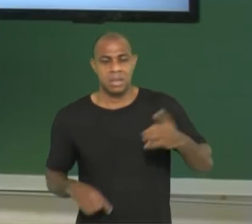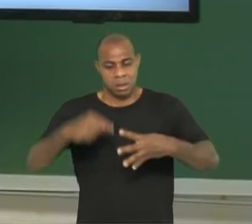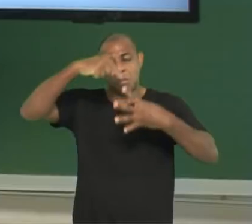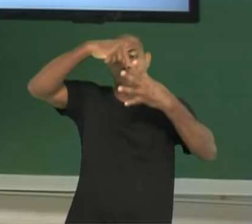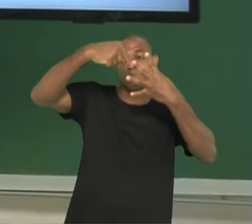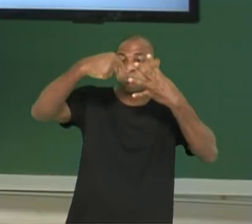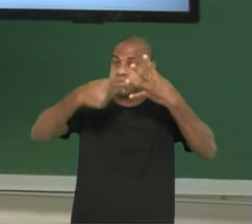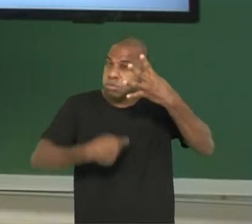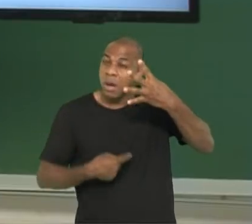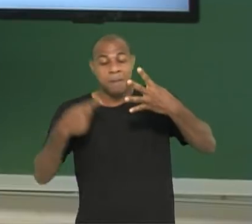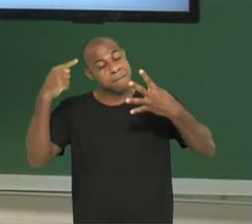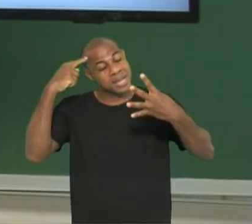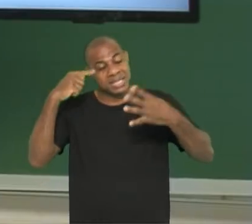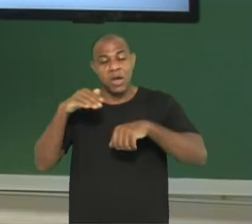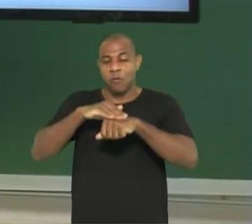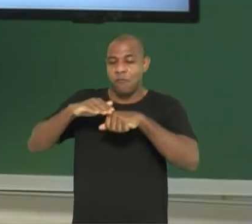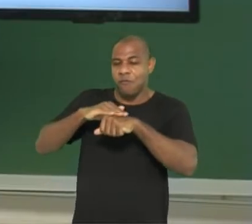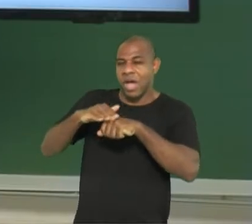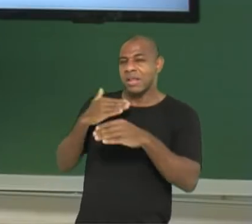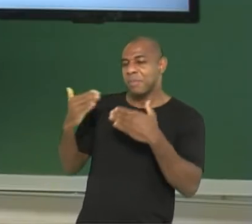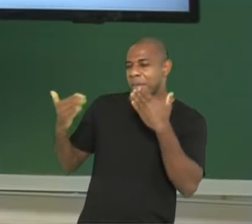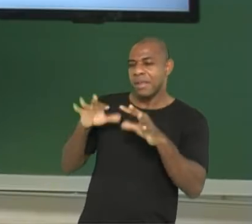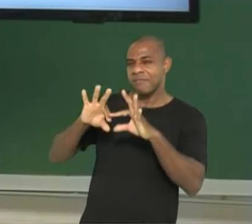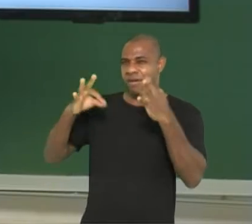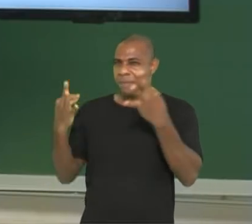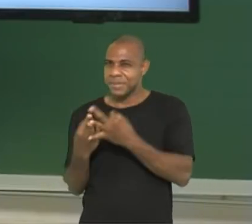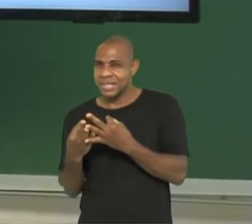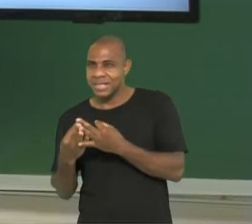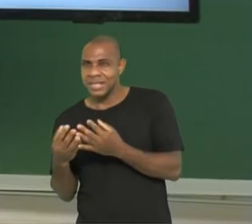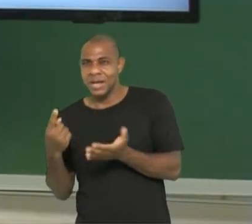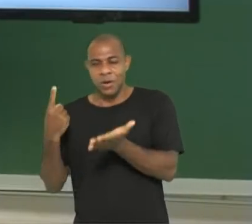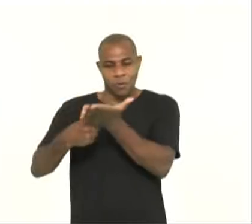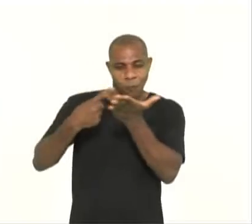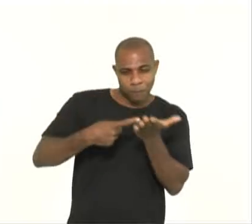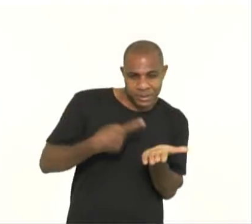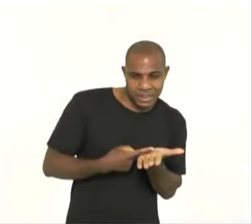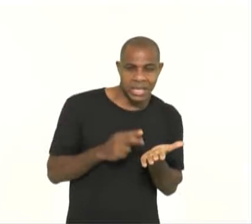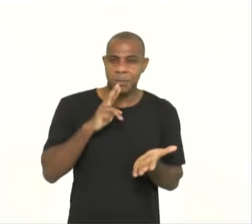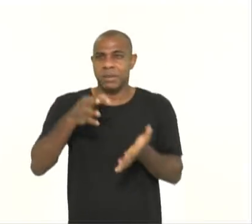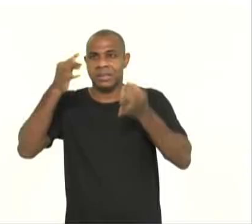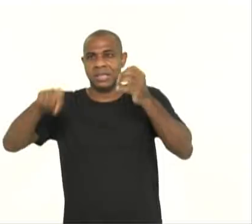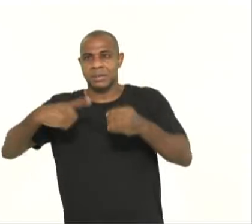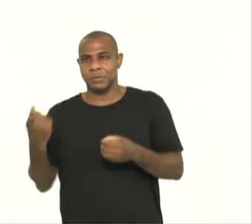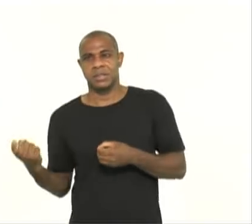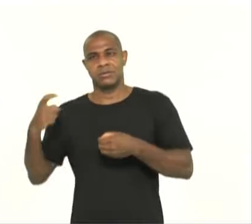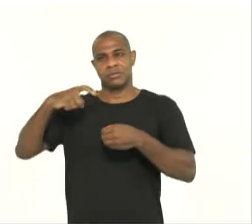aí, conversa com a sua família, entra no acordo e daqui a pouquinho a gente volta.